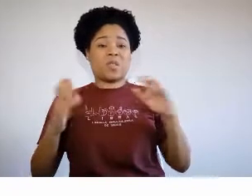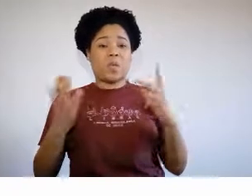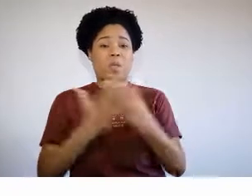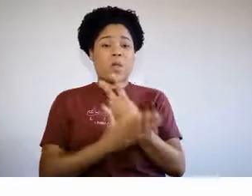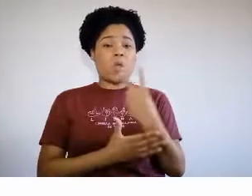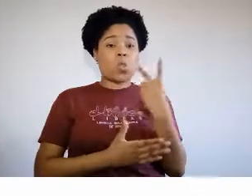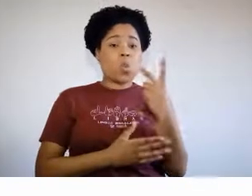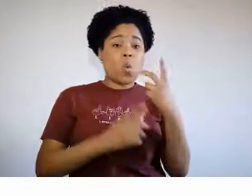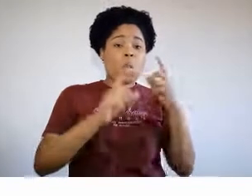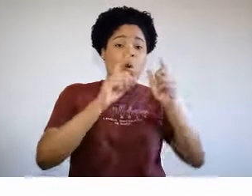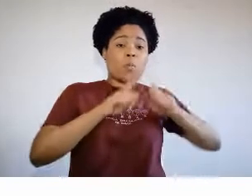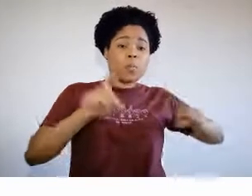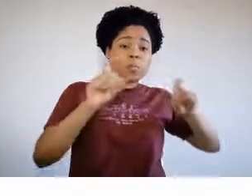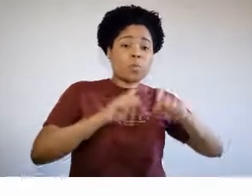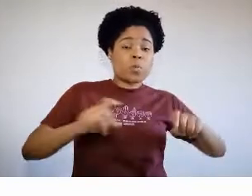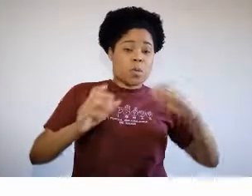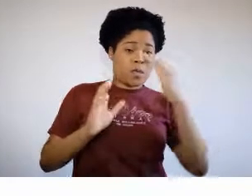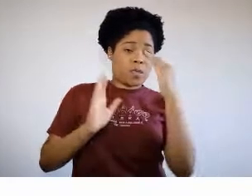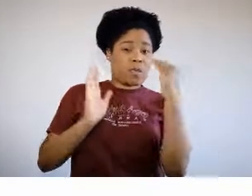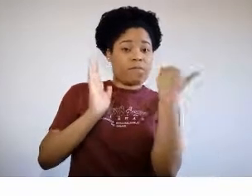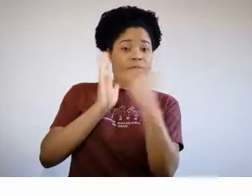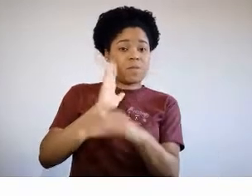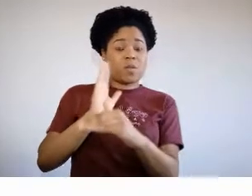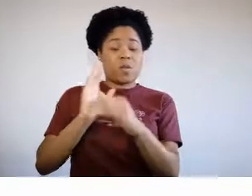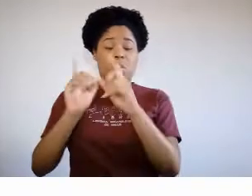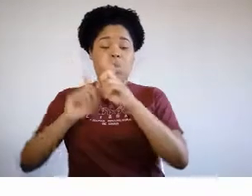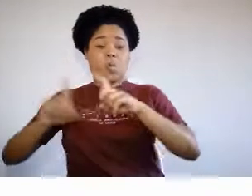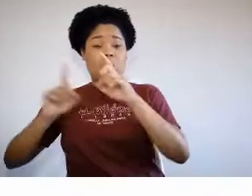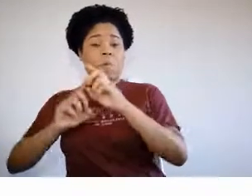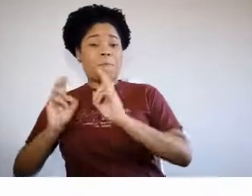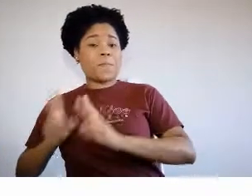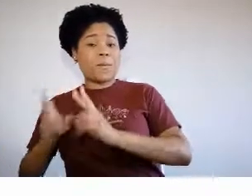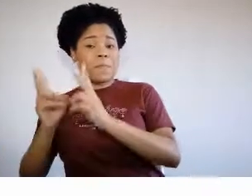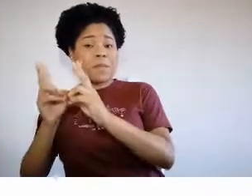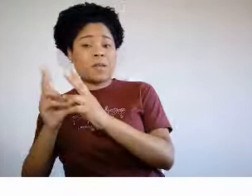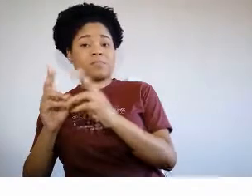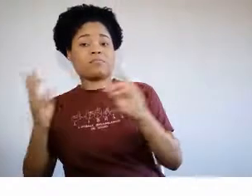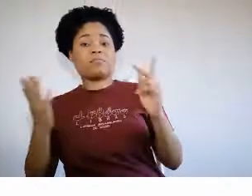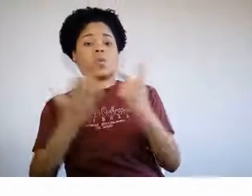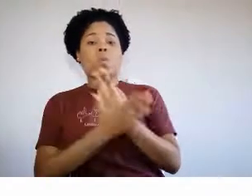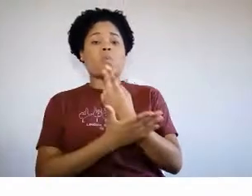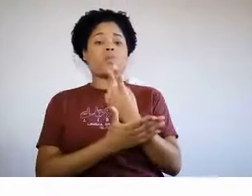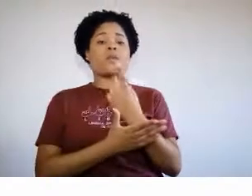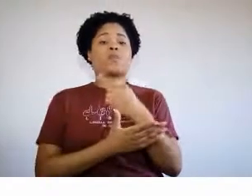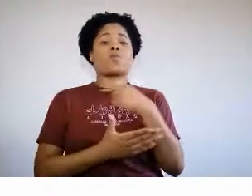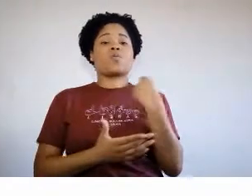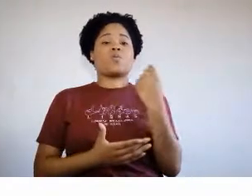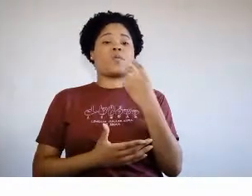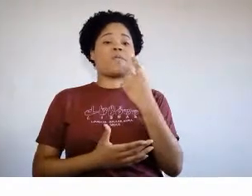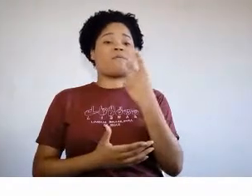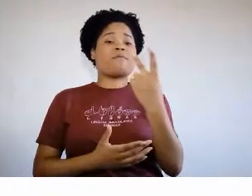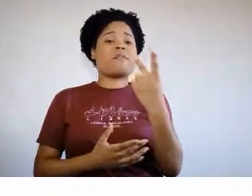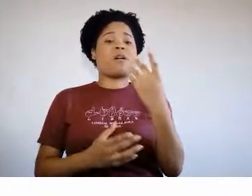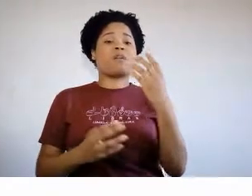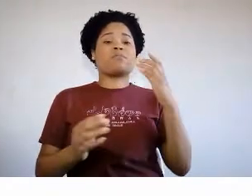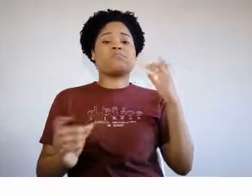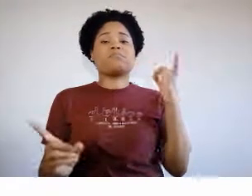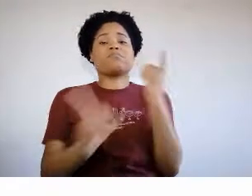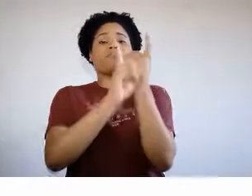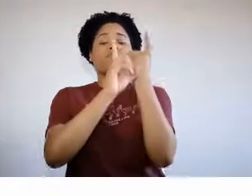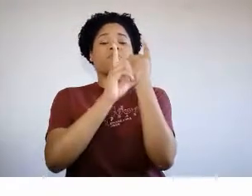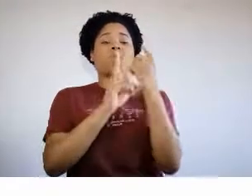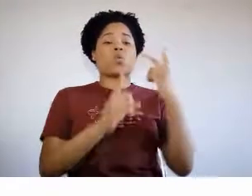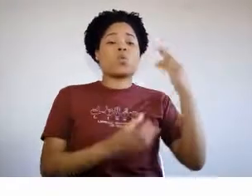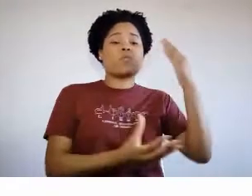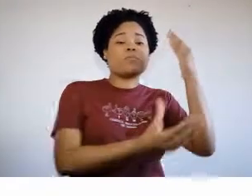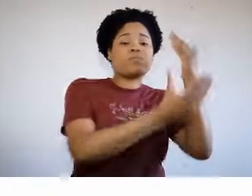isso acontece, né, duas máquinas enviando dados para uma mesma máquina, vai acontecer o que nós chamamos de colisão,